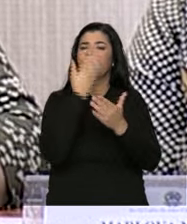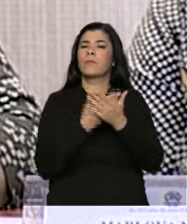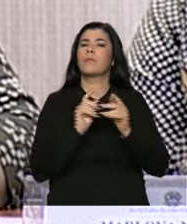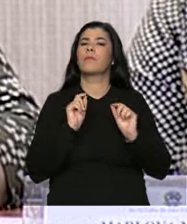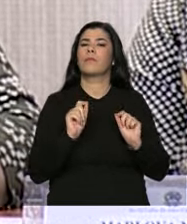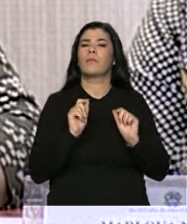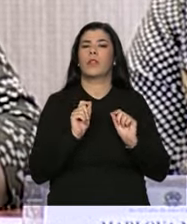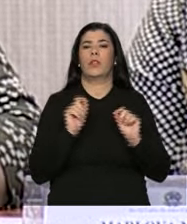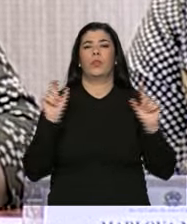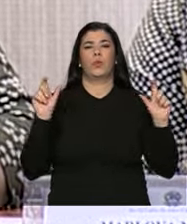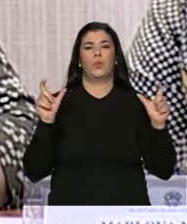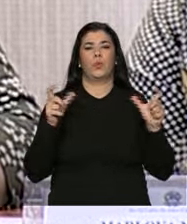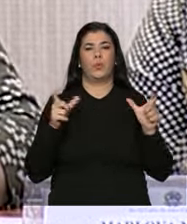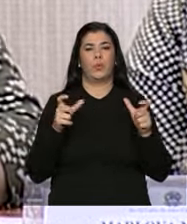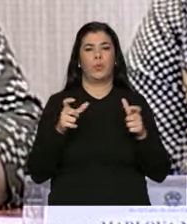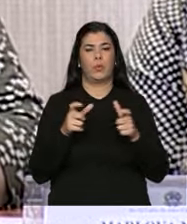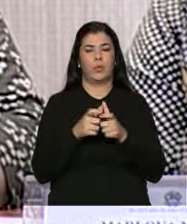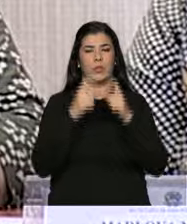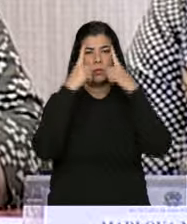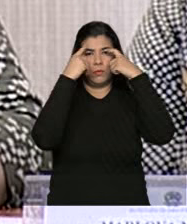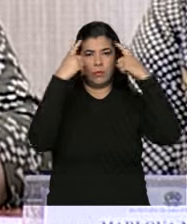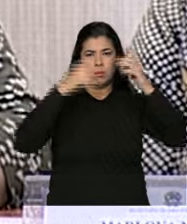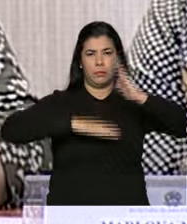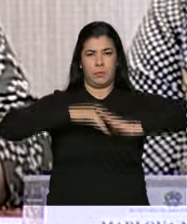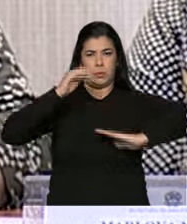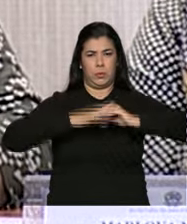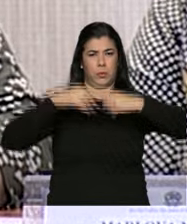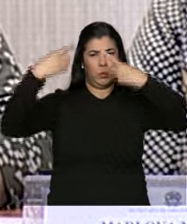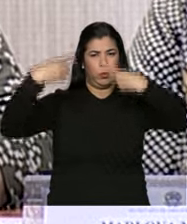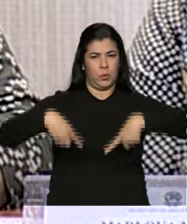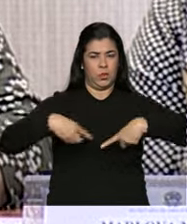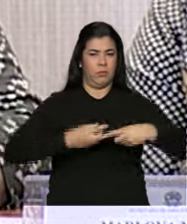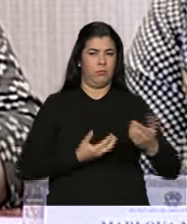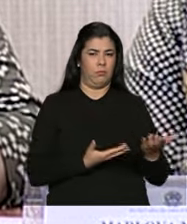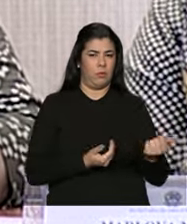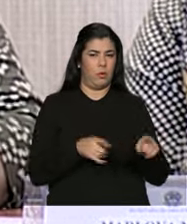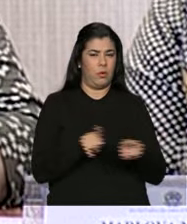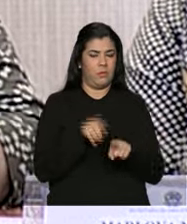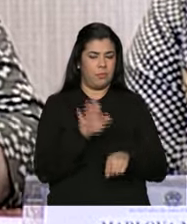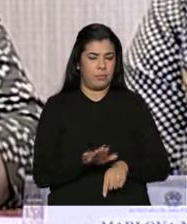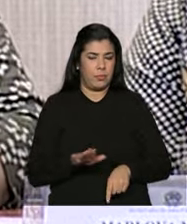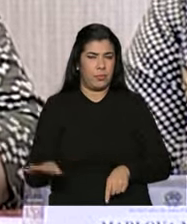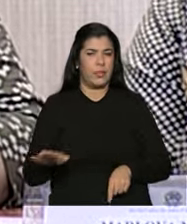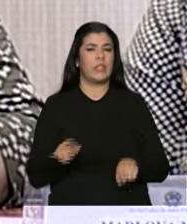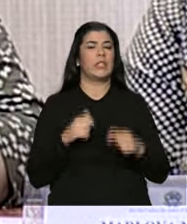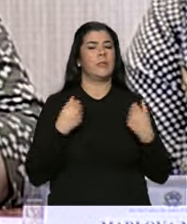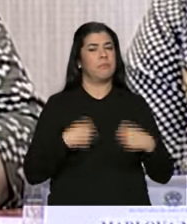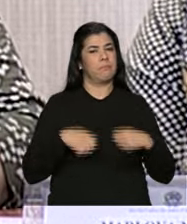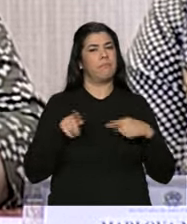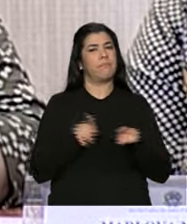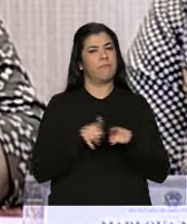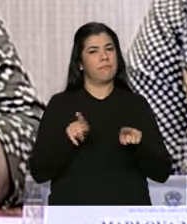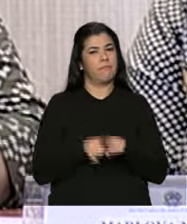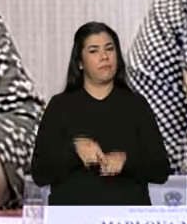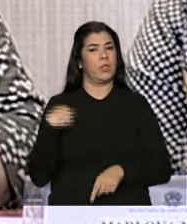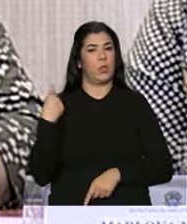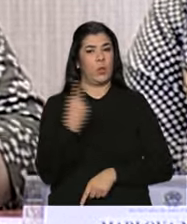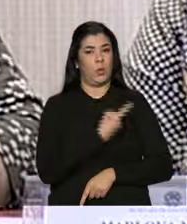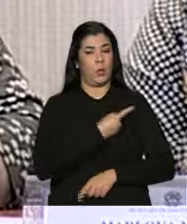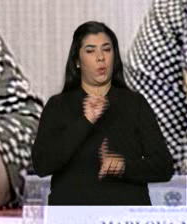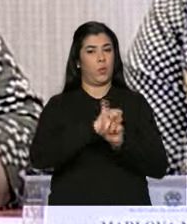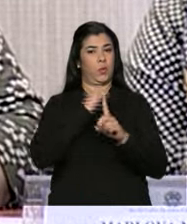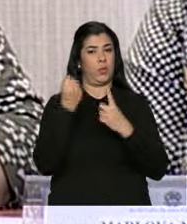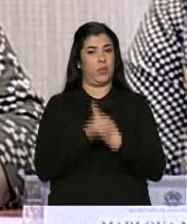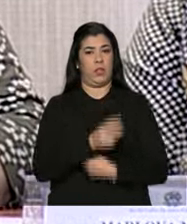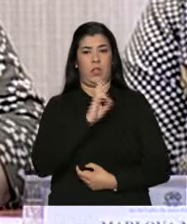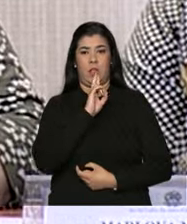que para a redução da violência contra a juventude, a criança adolescente, nós também precisamos dizer não